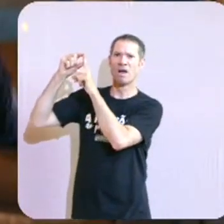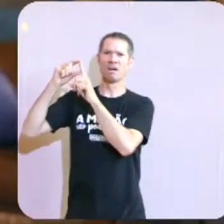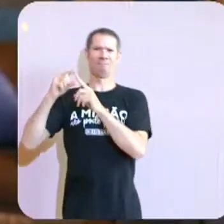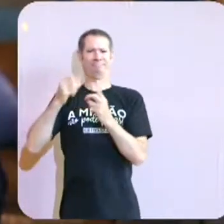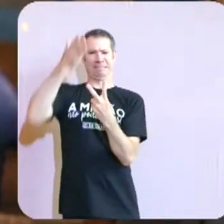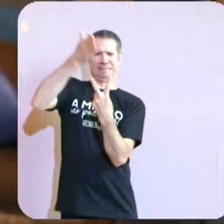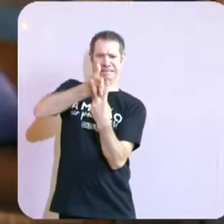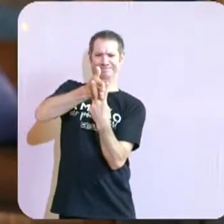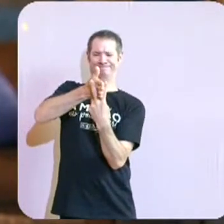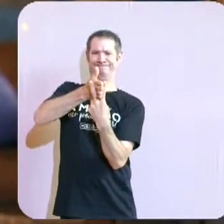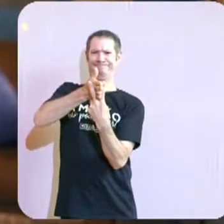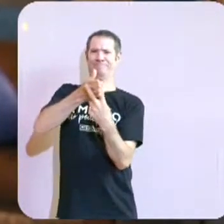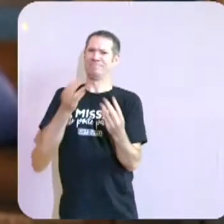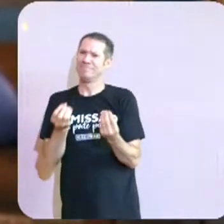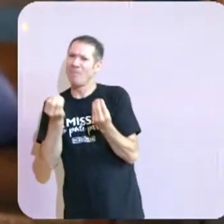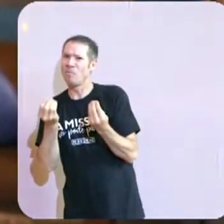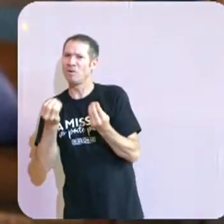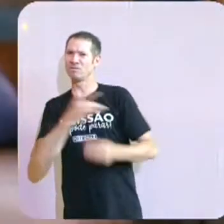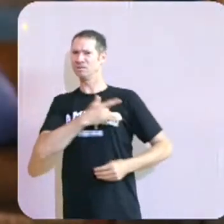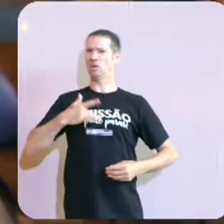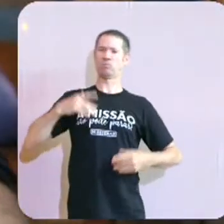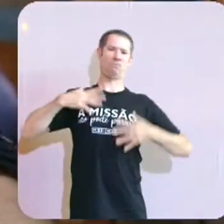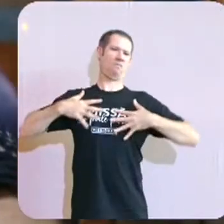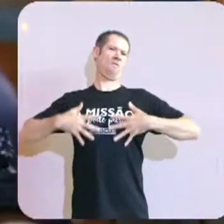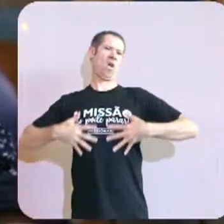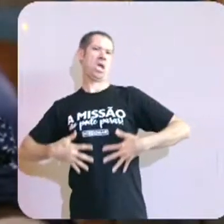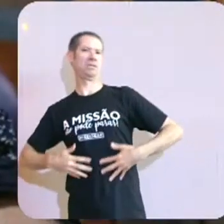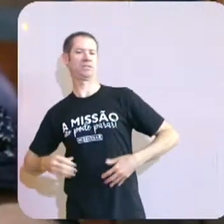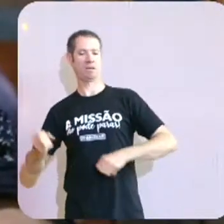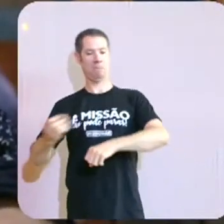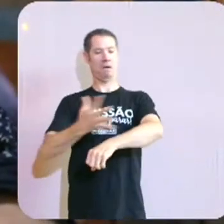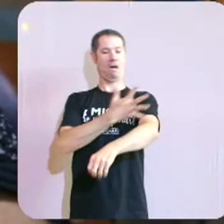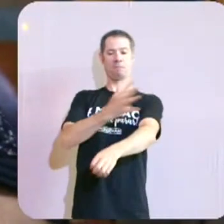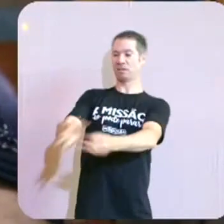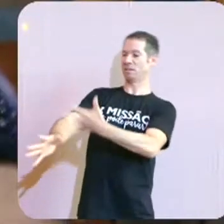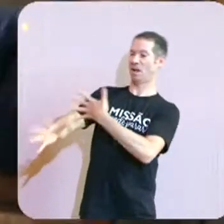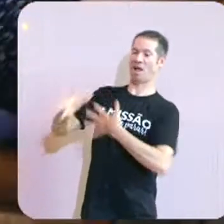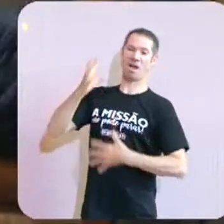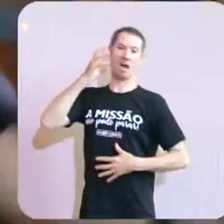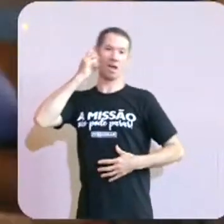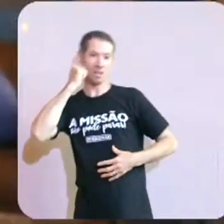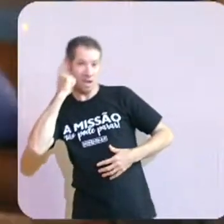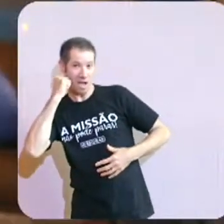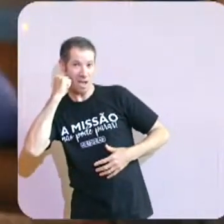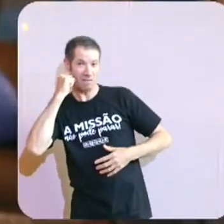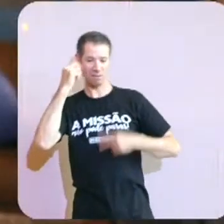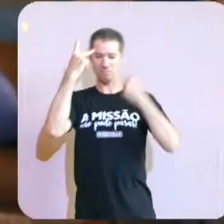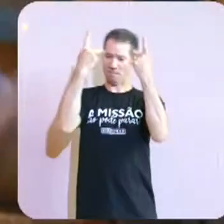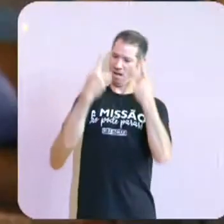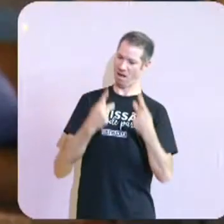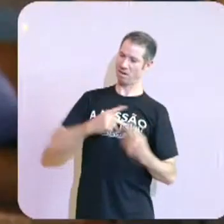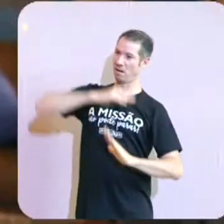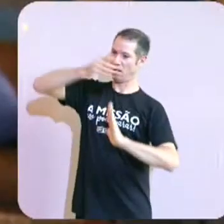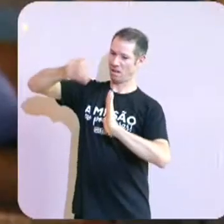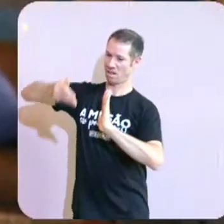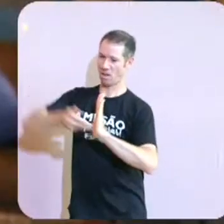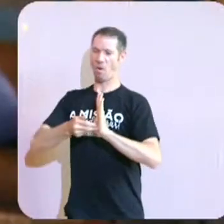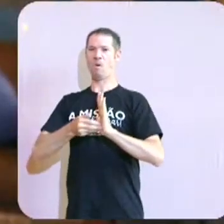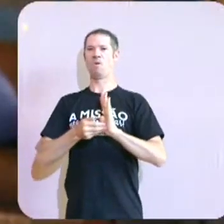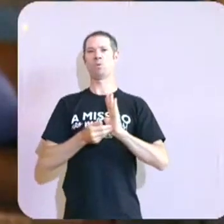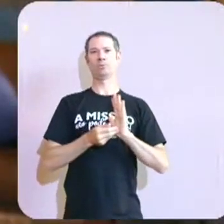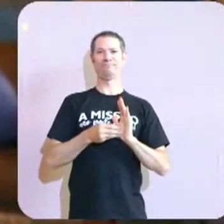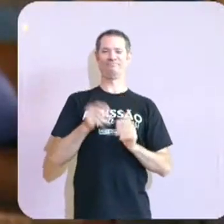centro. A ênfase está sempre na saúde física, na saúde emocional e afetiva, nas relações humanas, e tudo gira em torno